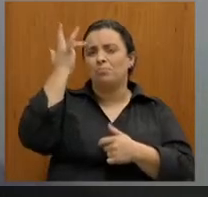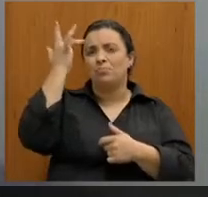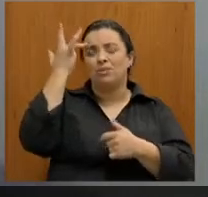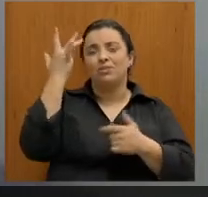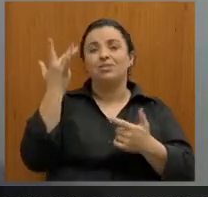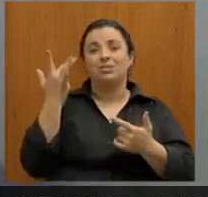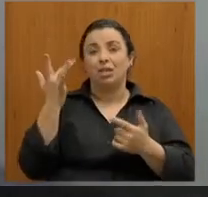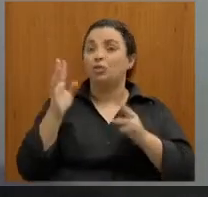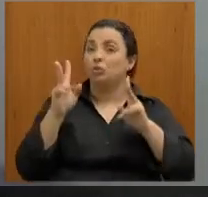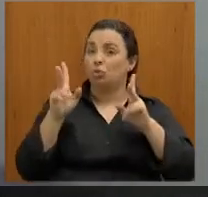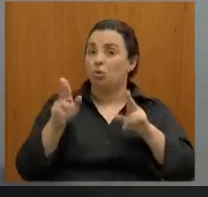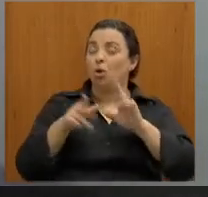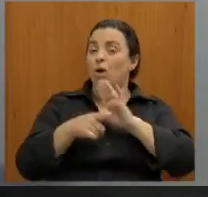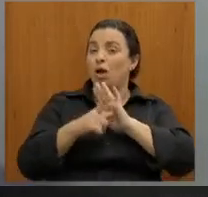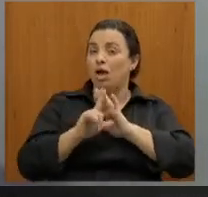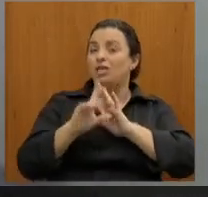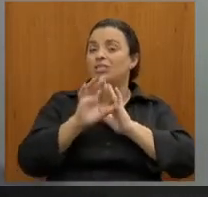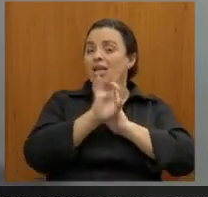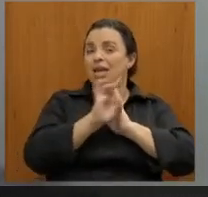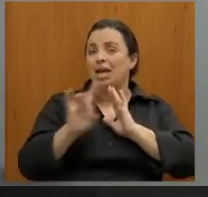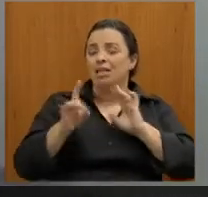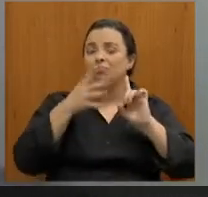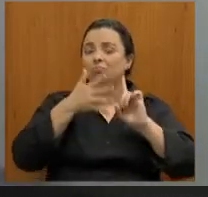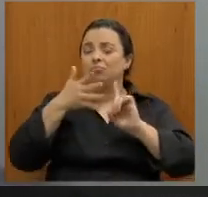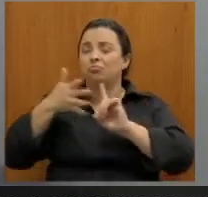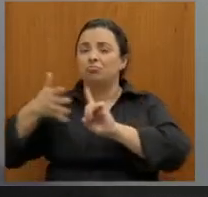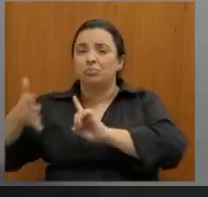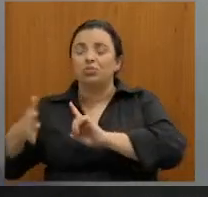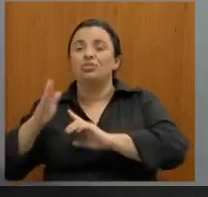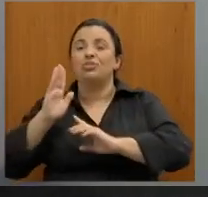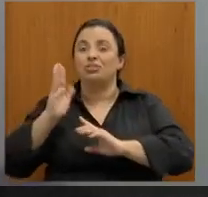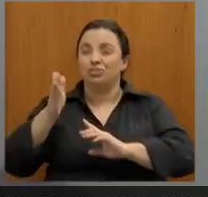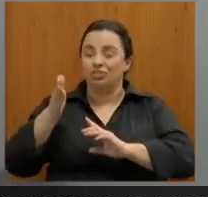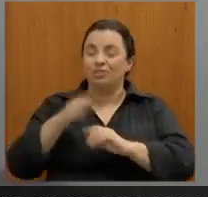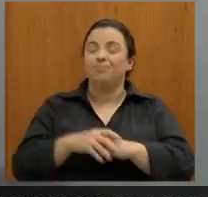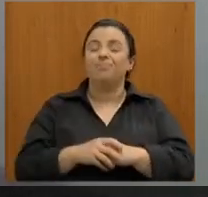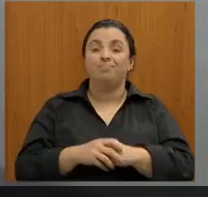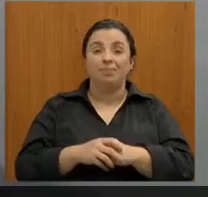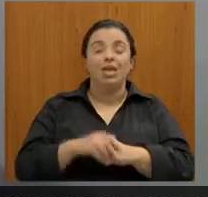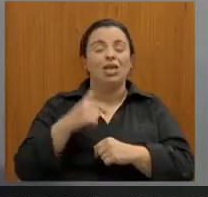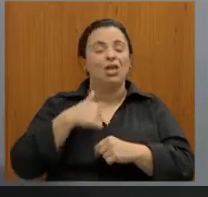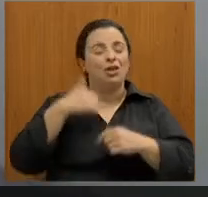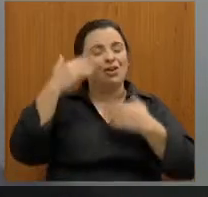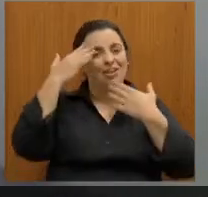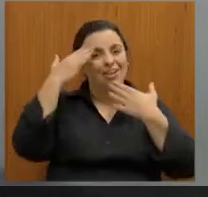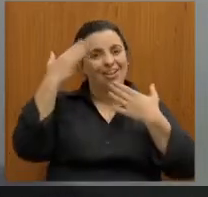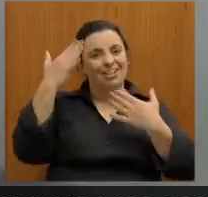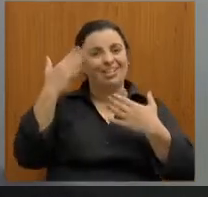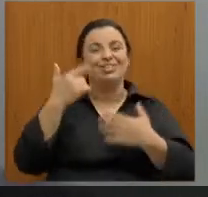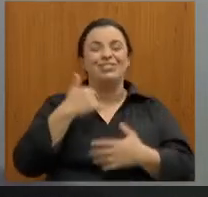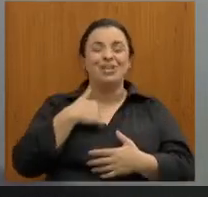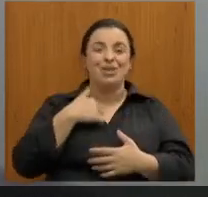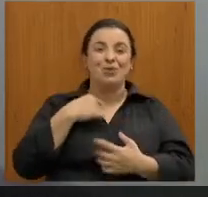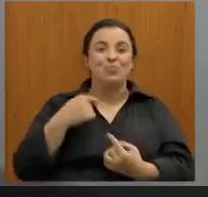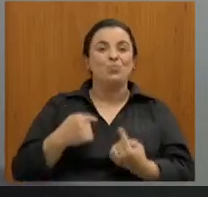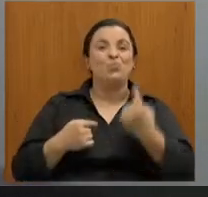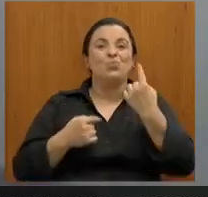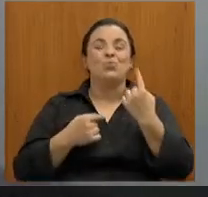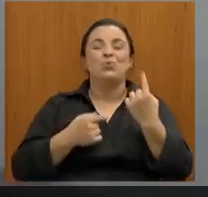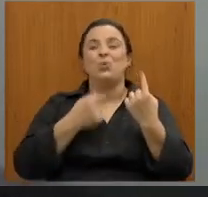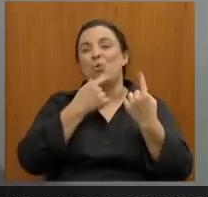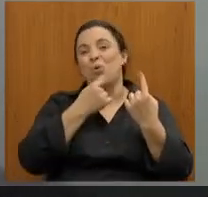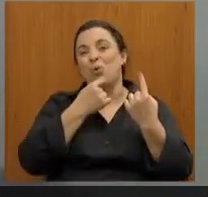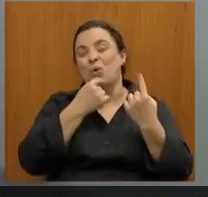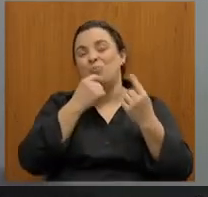convidadas falaram nesse período vespertino o agradeço a oportunidade tecido esse fruto bendito entre